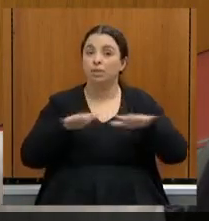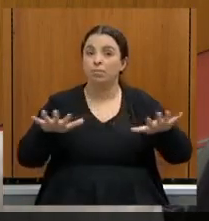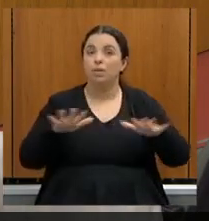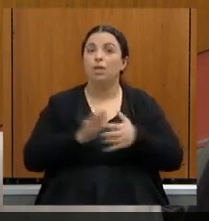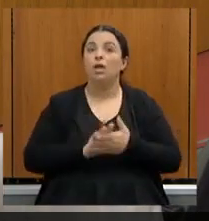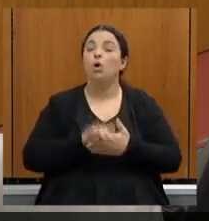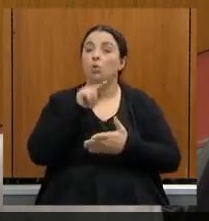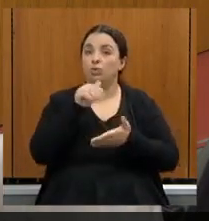presença